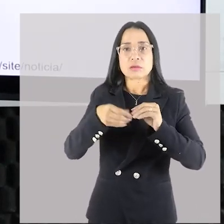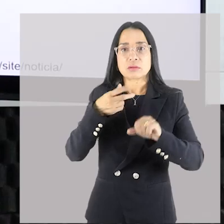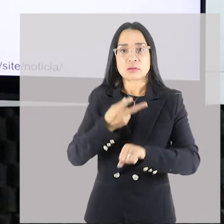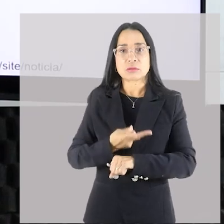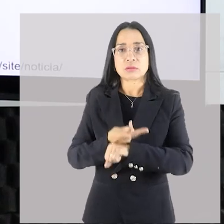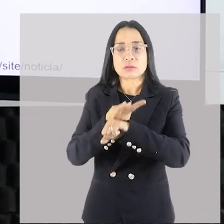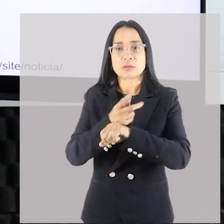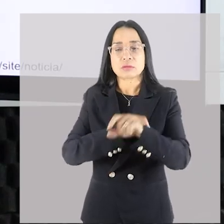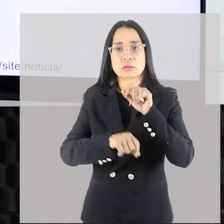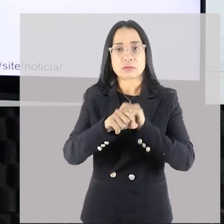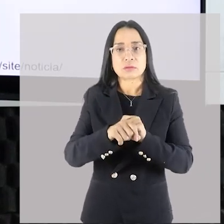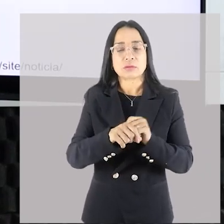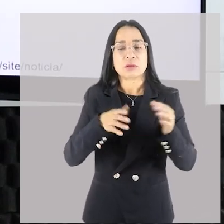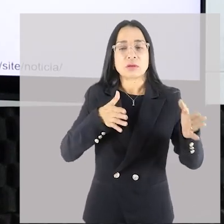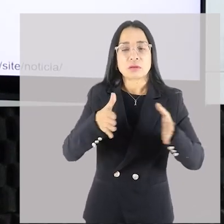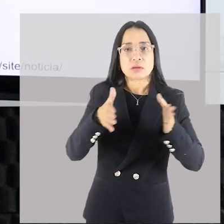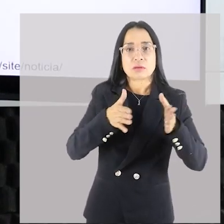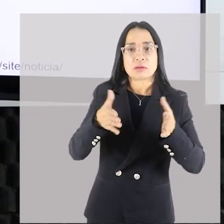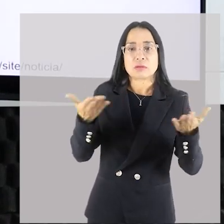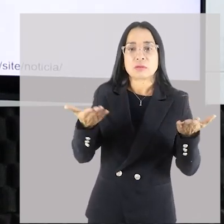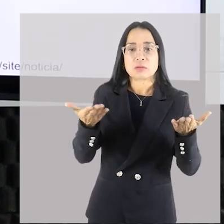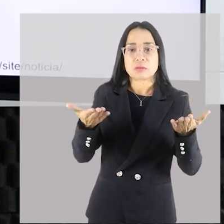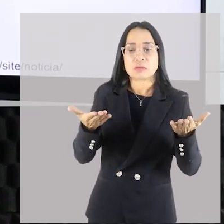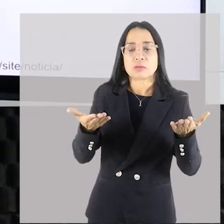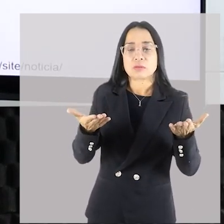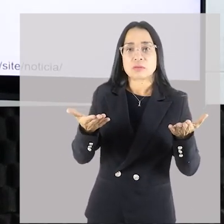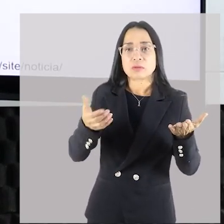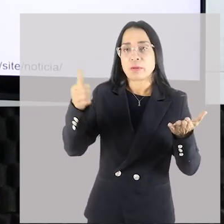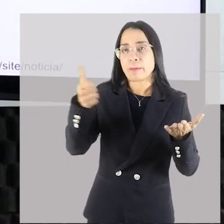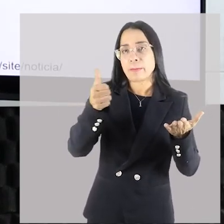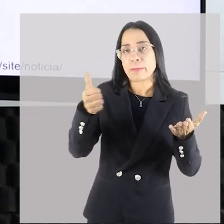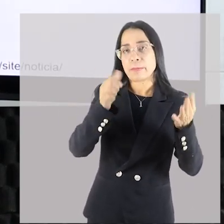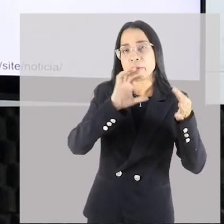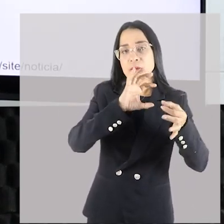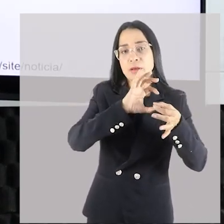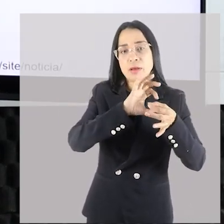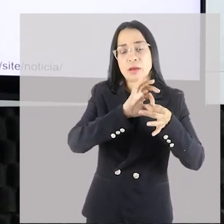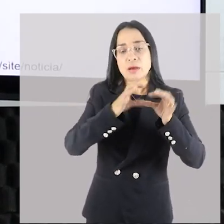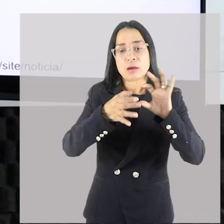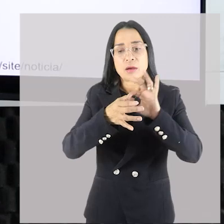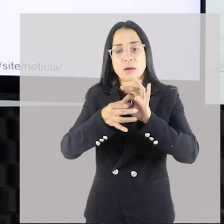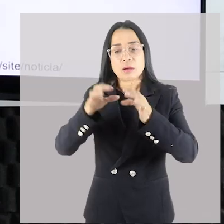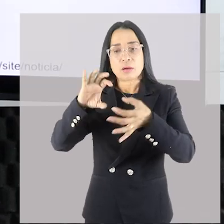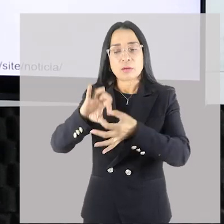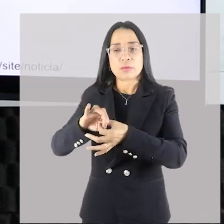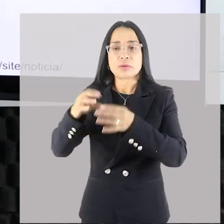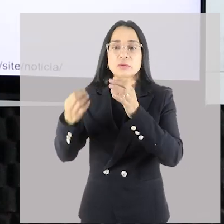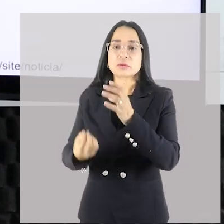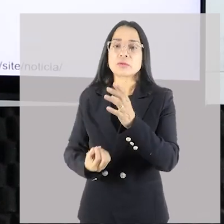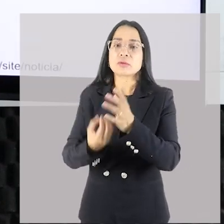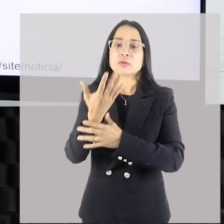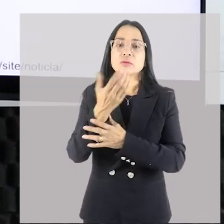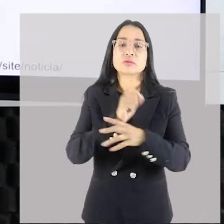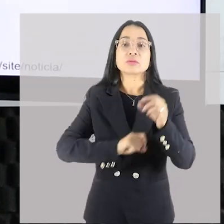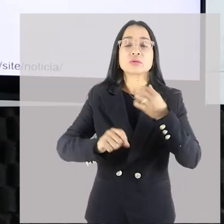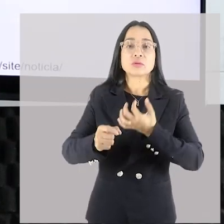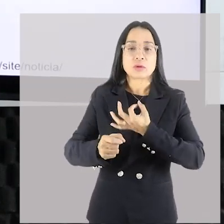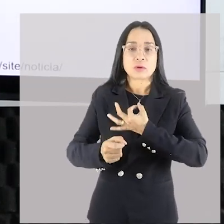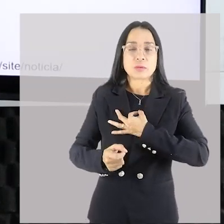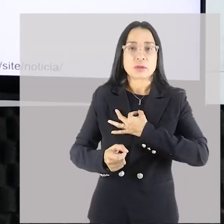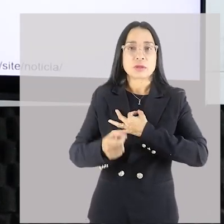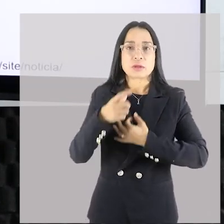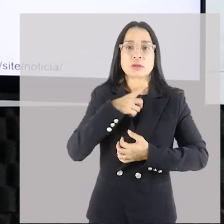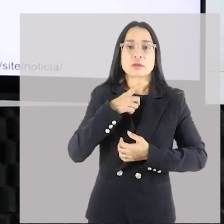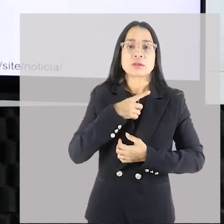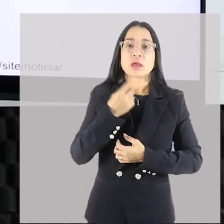premiação. No período moderno, na primeira Olimpíada, foi que surgiu a medalha, e só